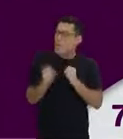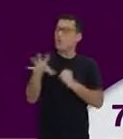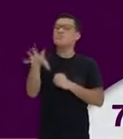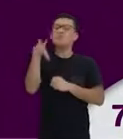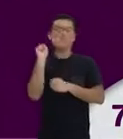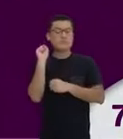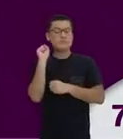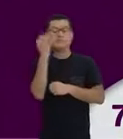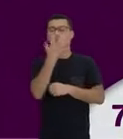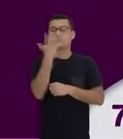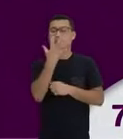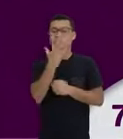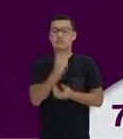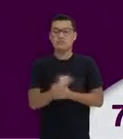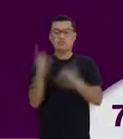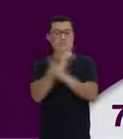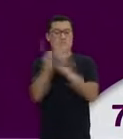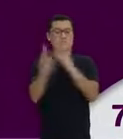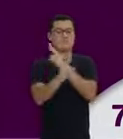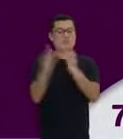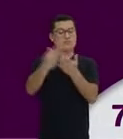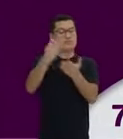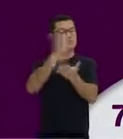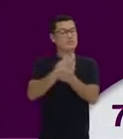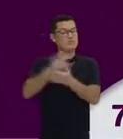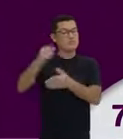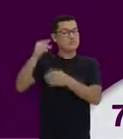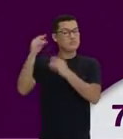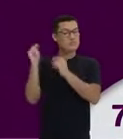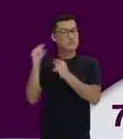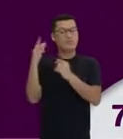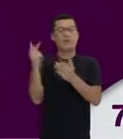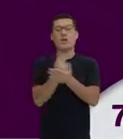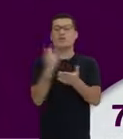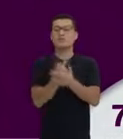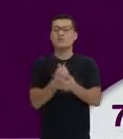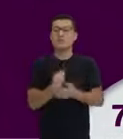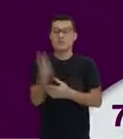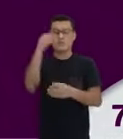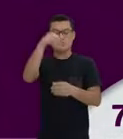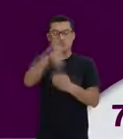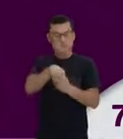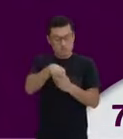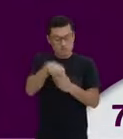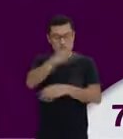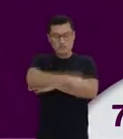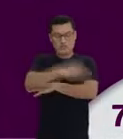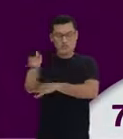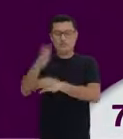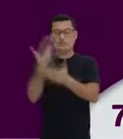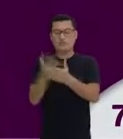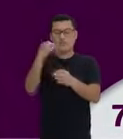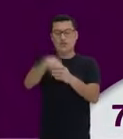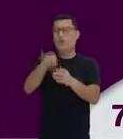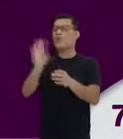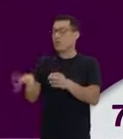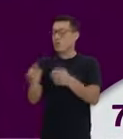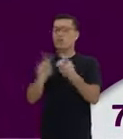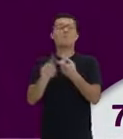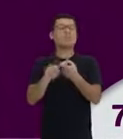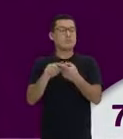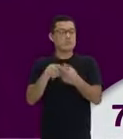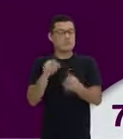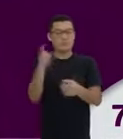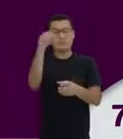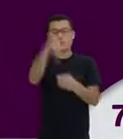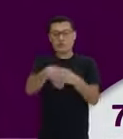escutar música Naquela relação anterior que eu falei ela acontece dentro da sala de aula fora da sala de